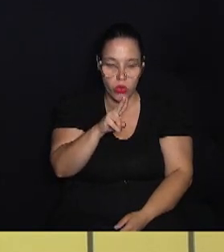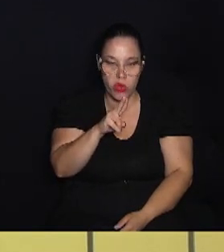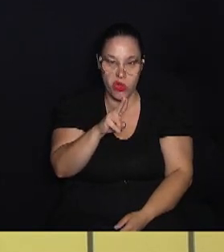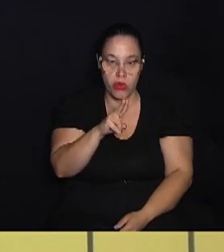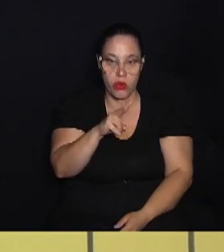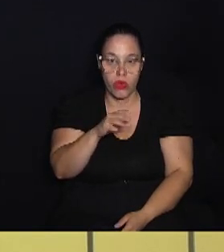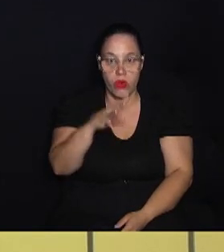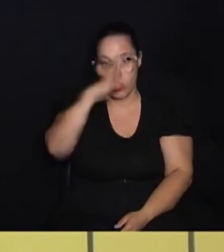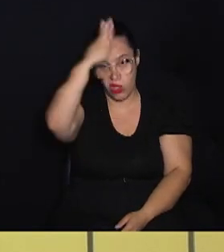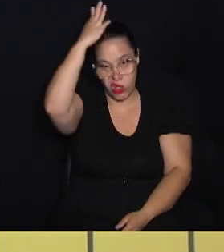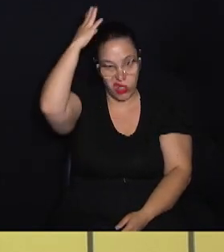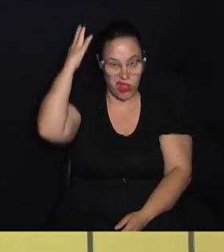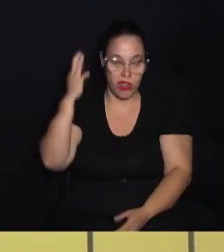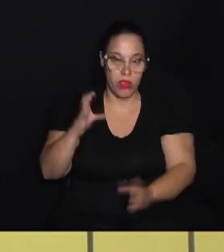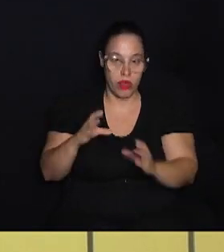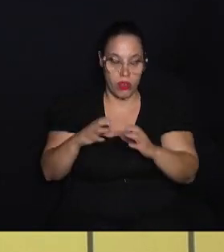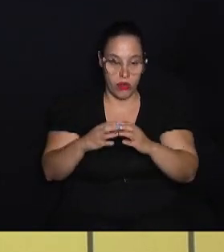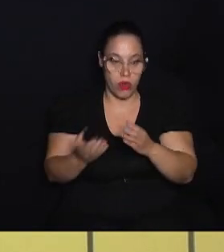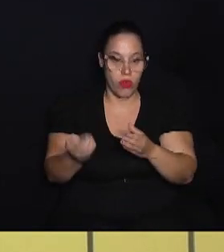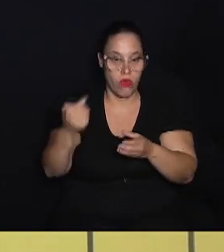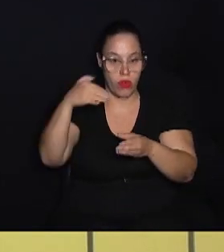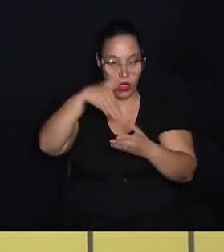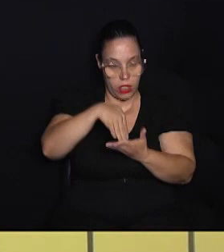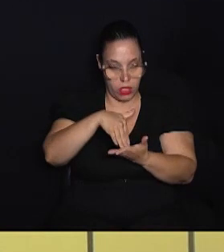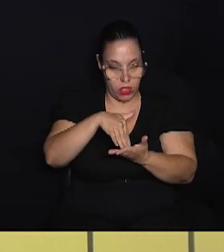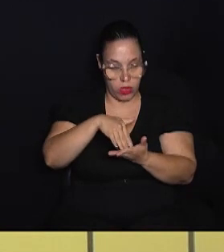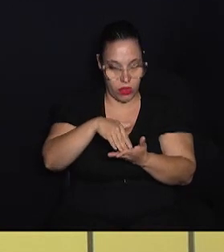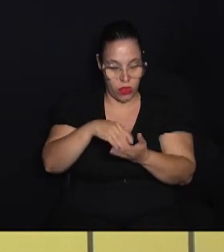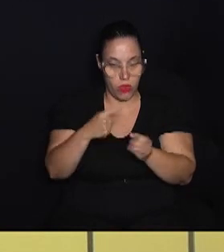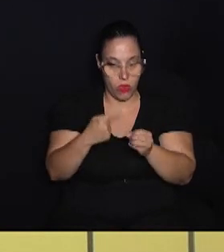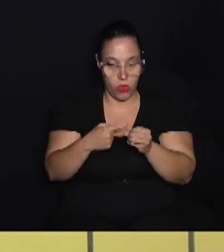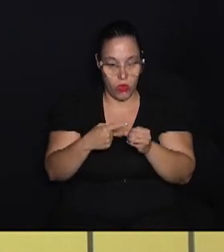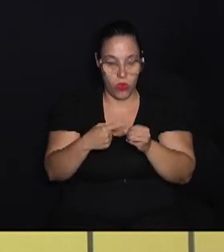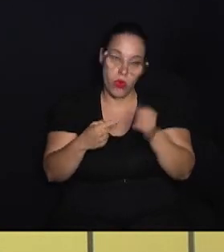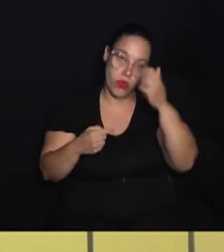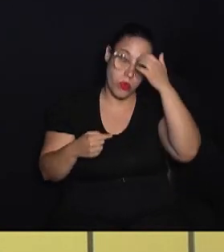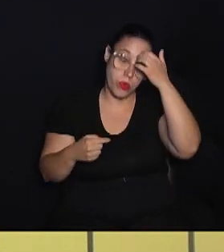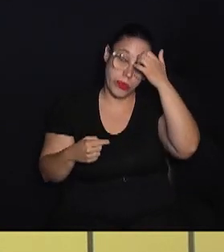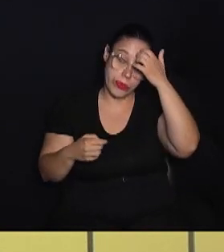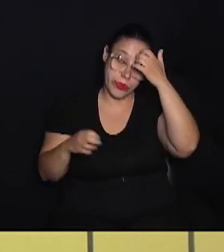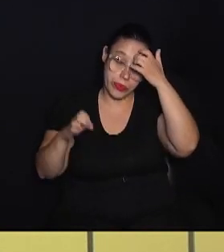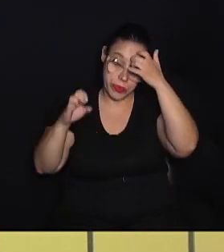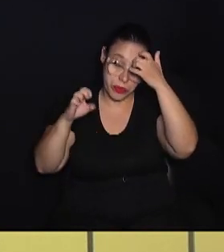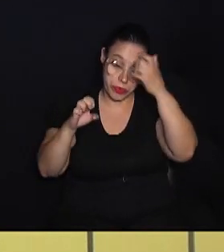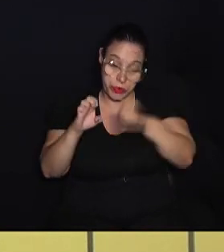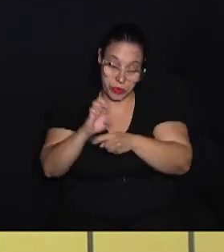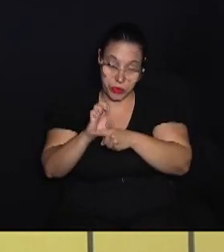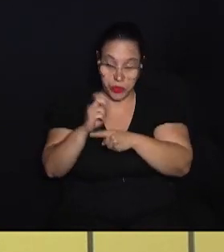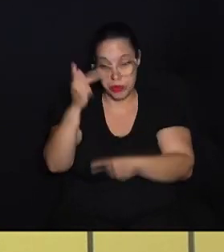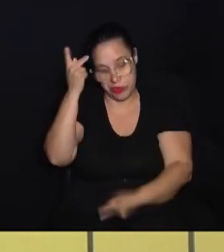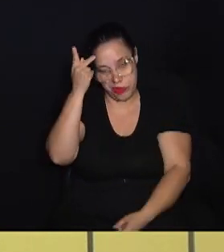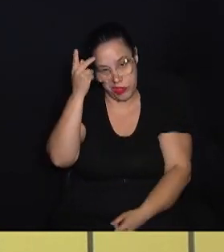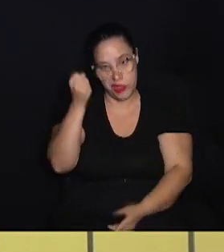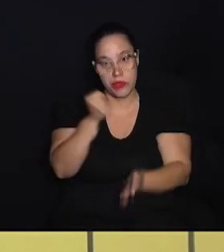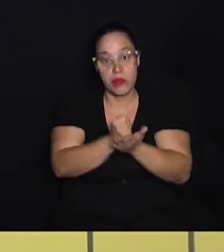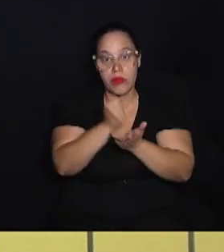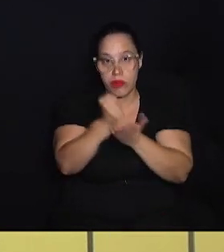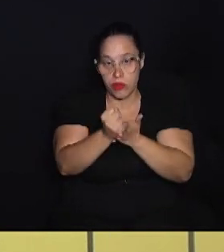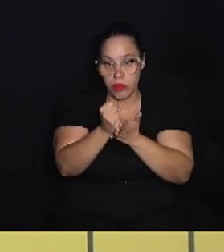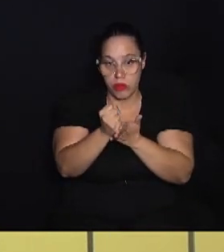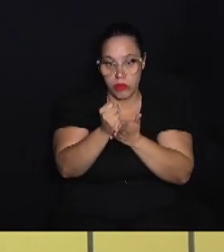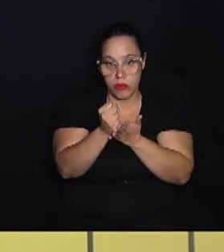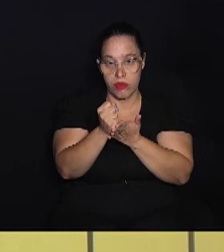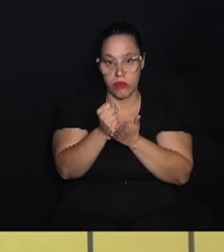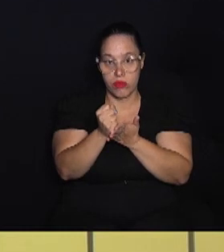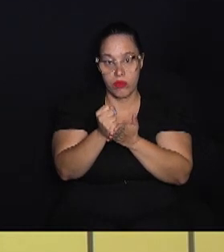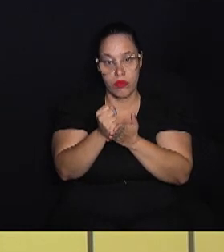alguns bombeiros da Fundação Florestal vieram para cá, mas é um convênio com o estado de São Paulo. E a gente tem algumas contratações que,